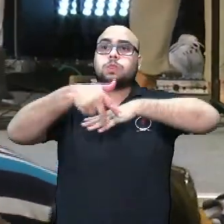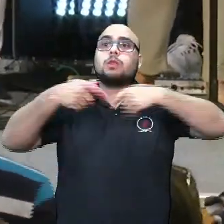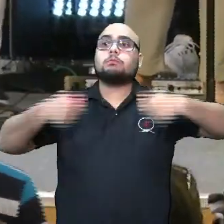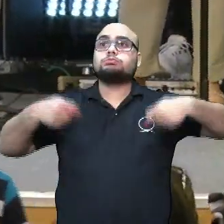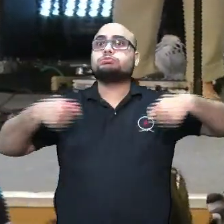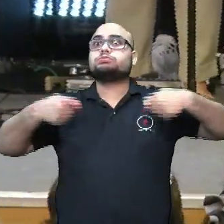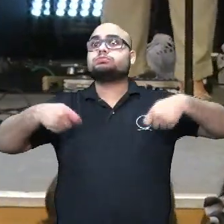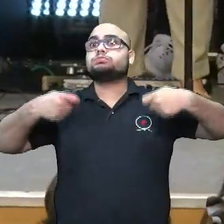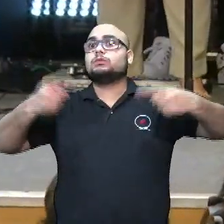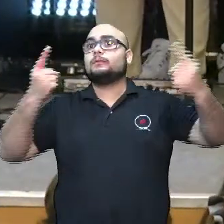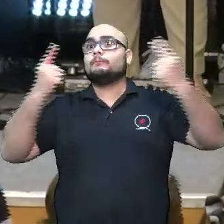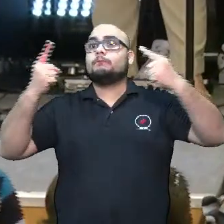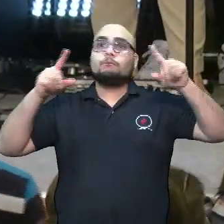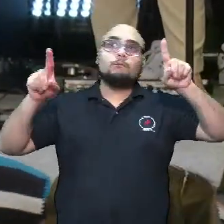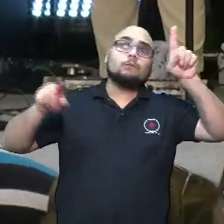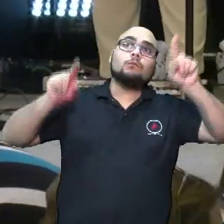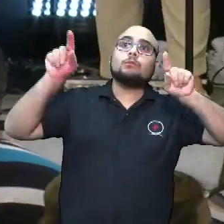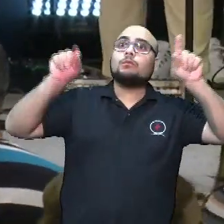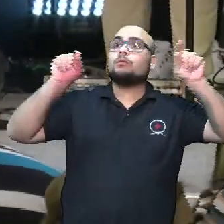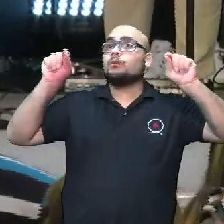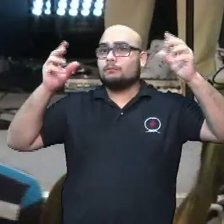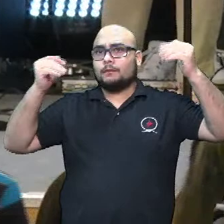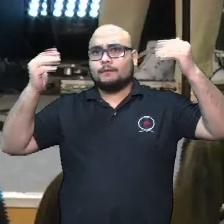Isso. Isso.